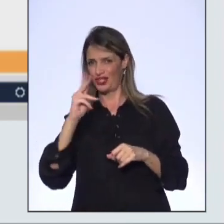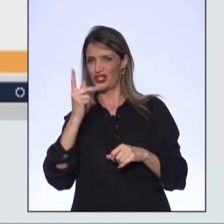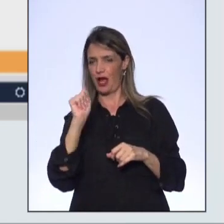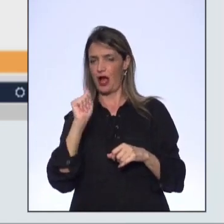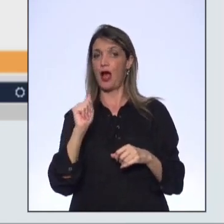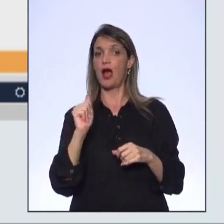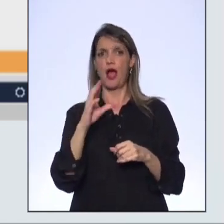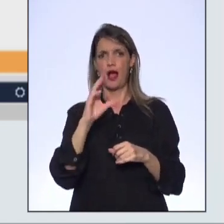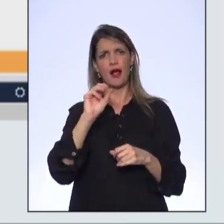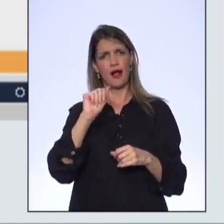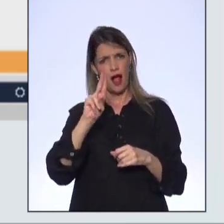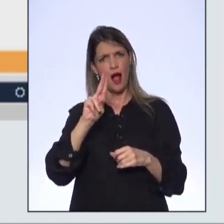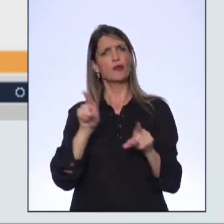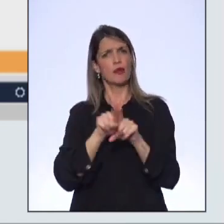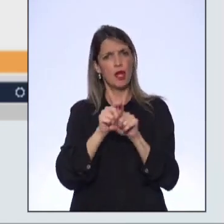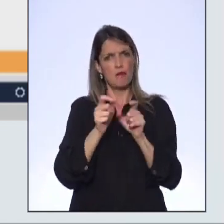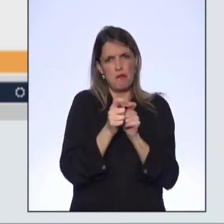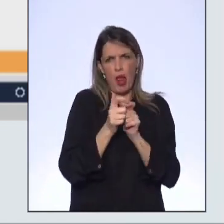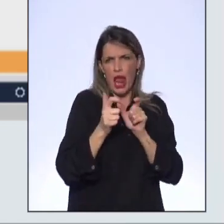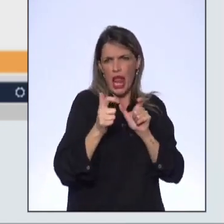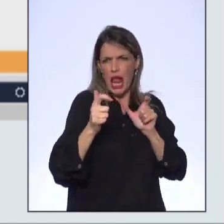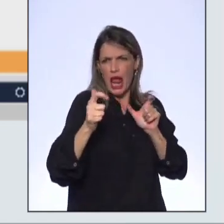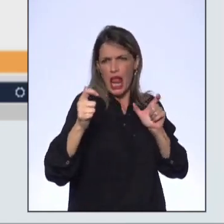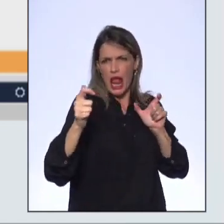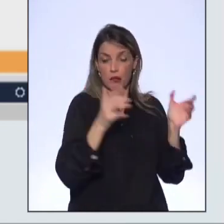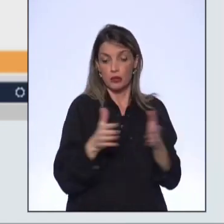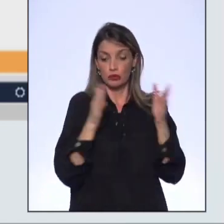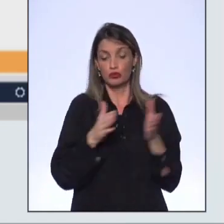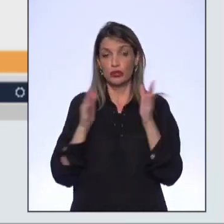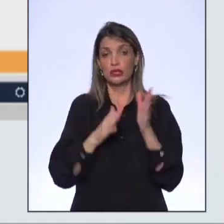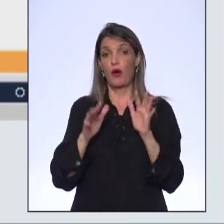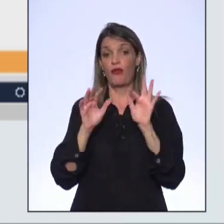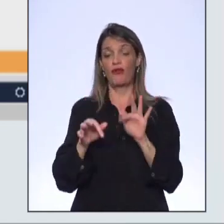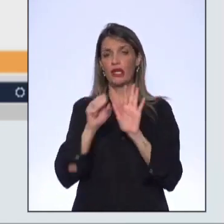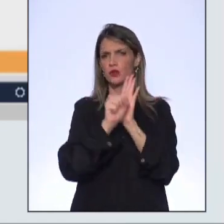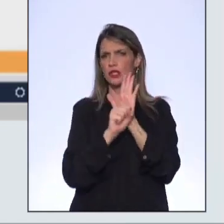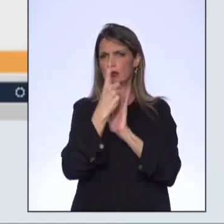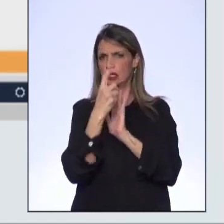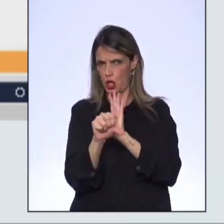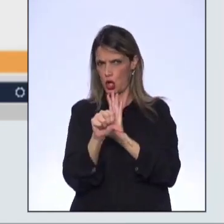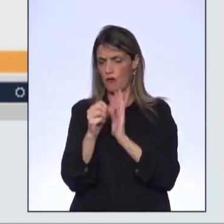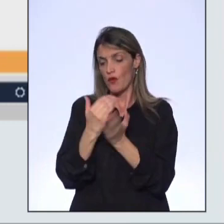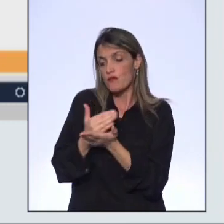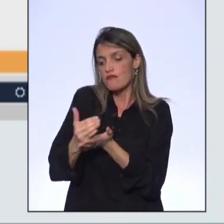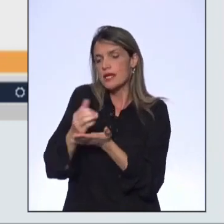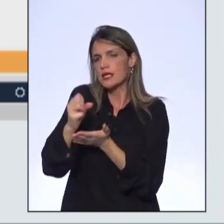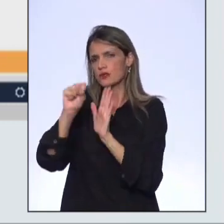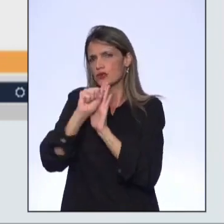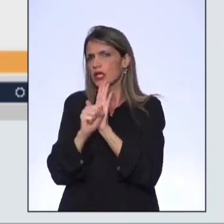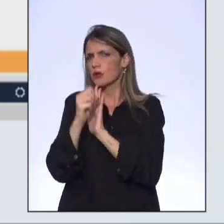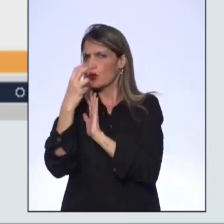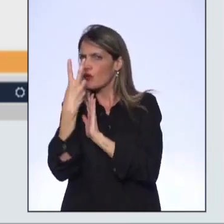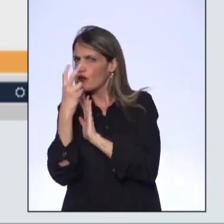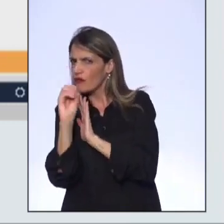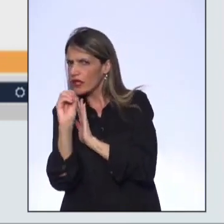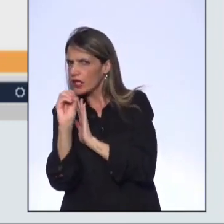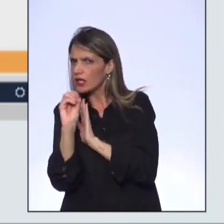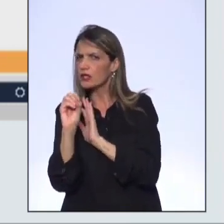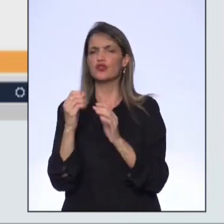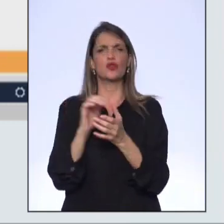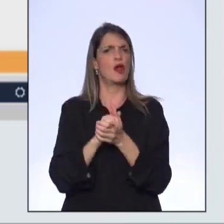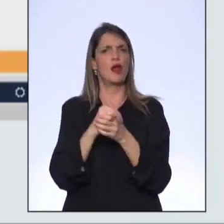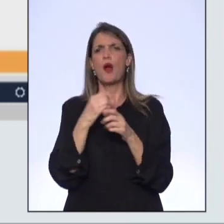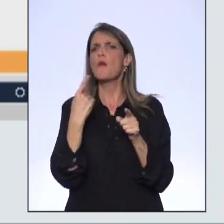rápido crescimento na sua produção no final do século XIX e início do século XX. O motivo do